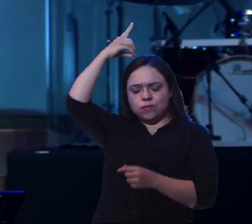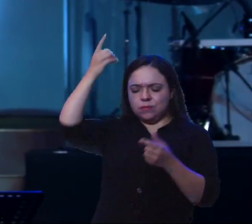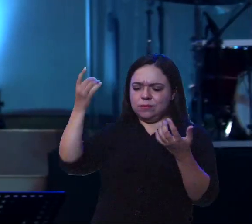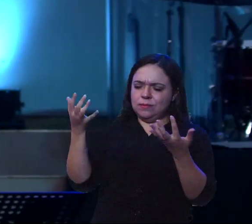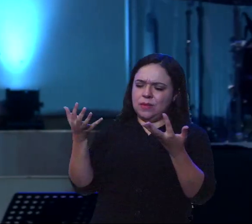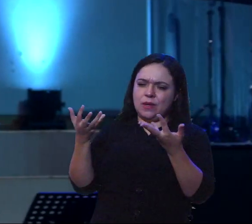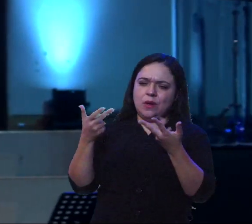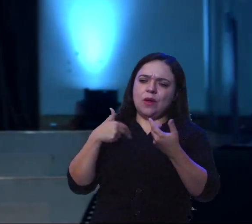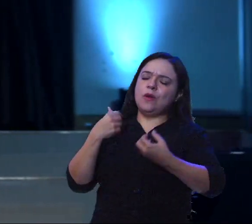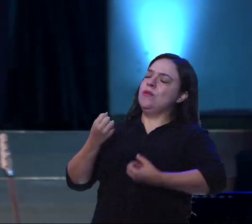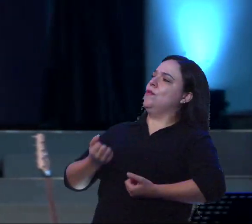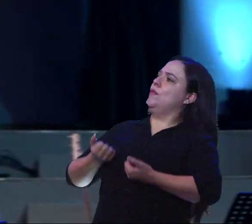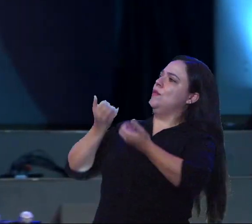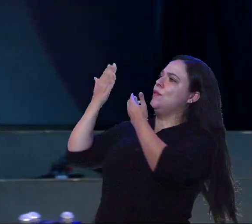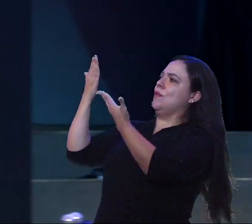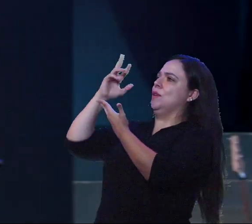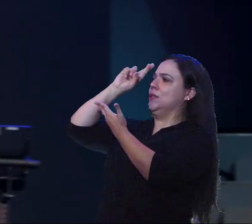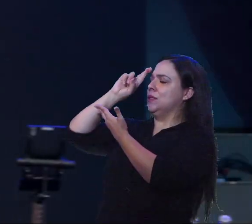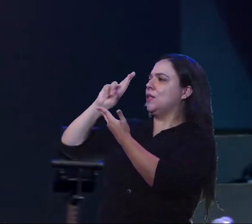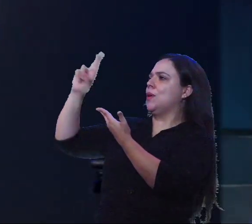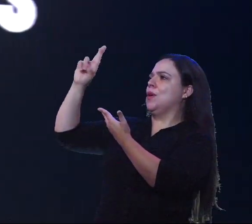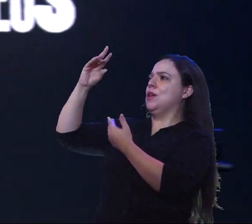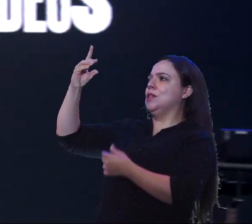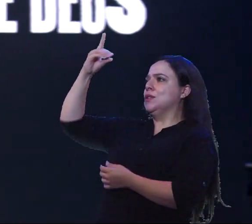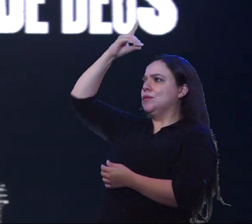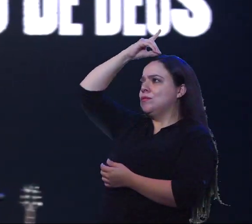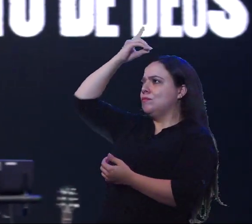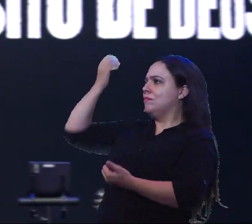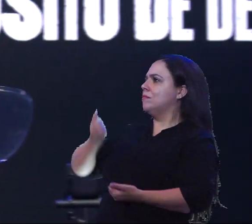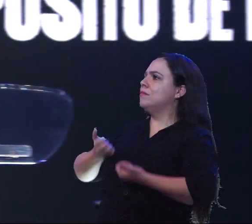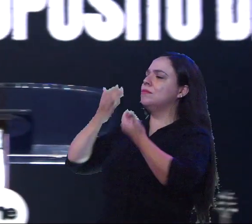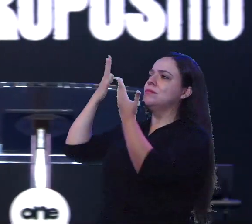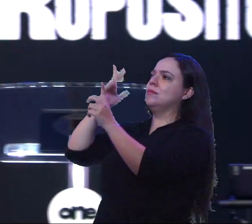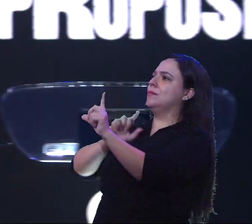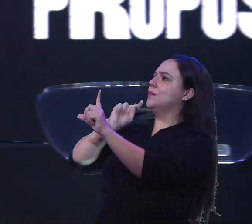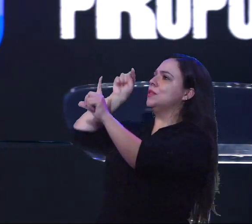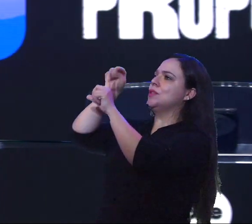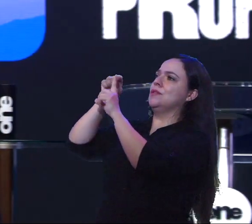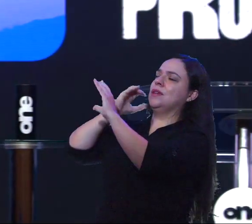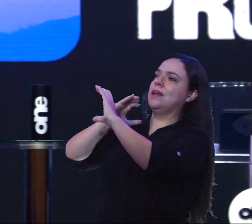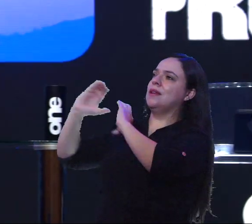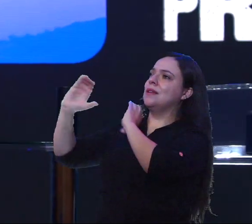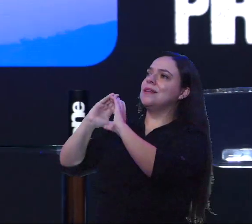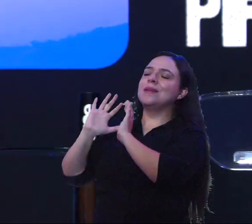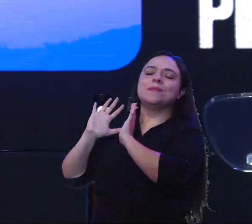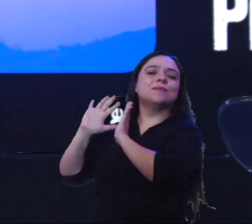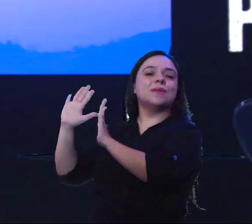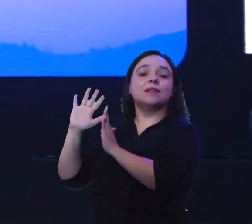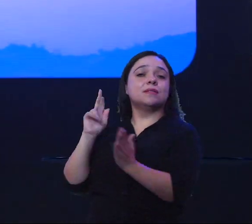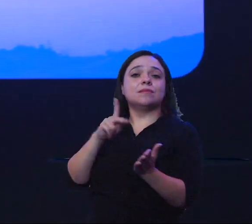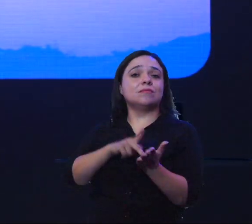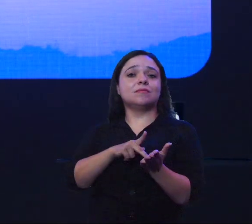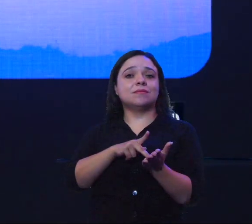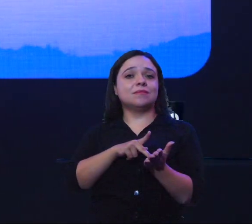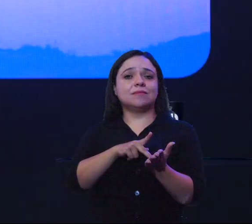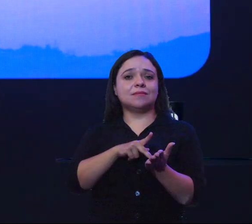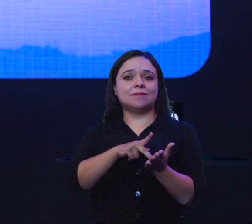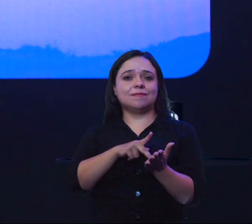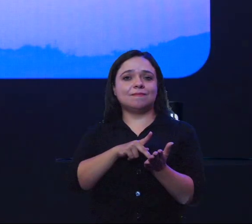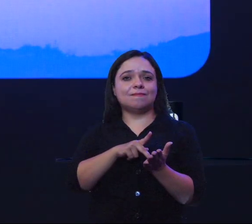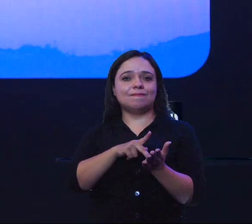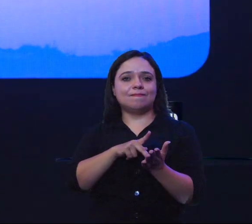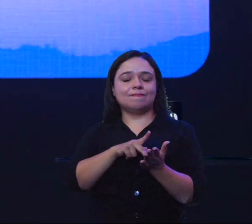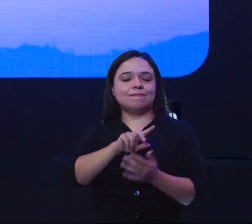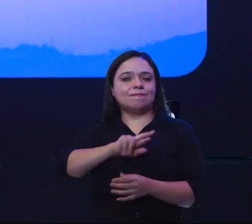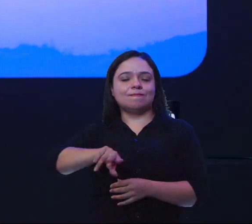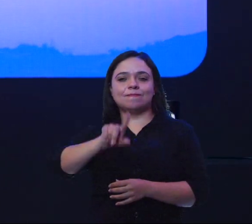dedicar todas as músicas ao Senhor, e Ele vai ser a razão do meu cantar. Mas nem tudo foi como ele planejou.